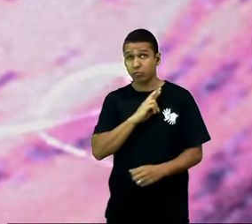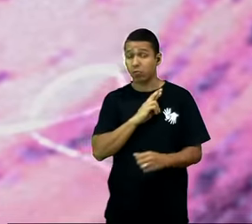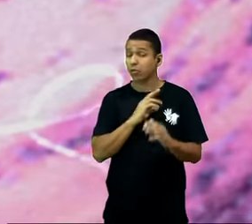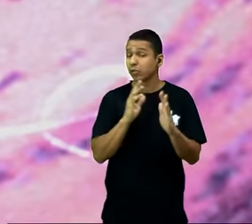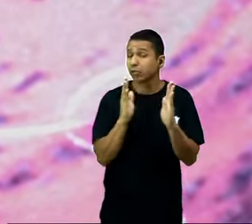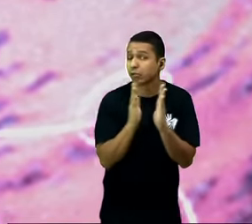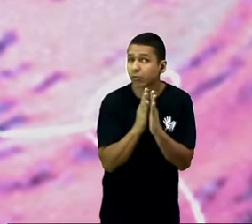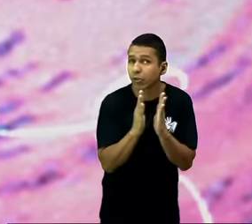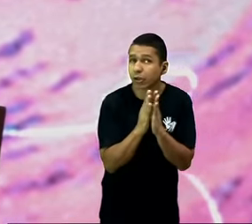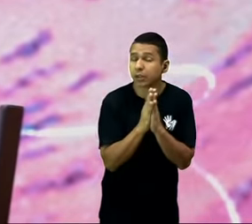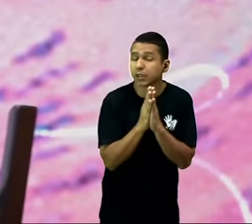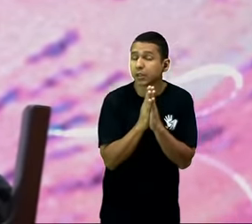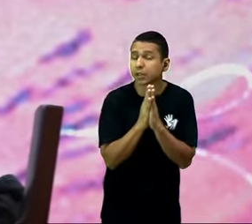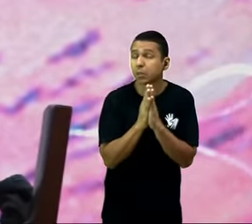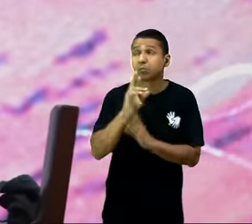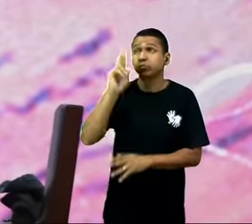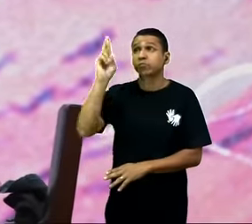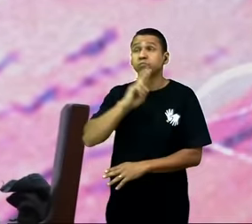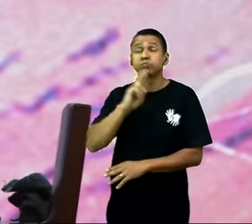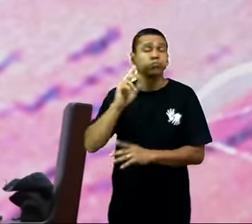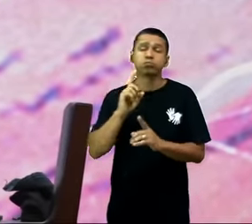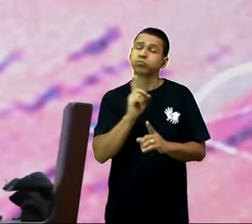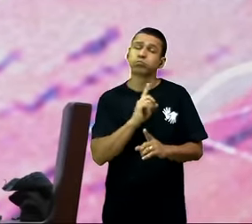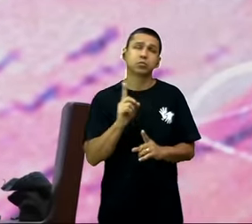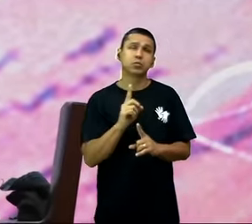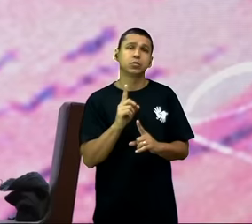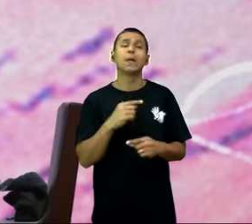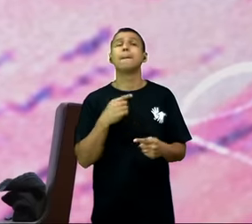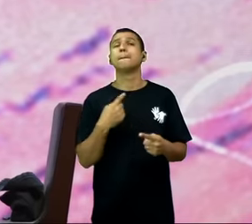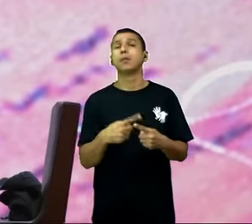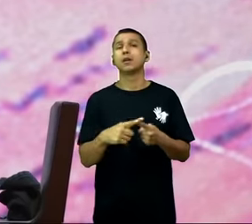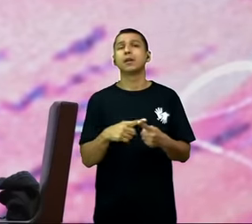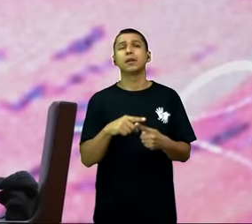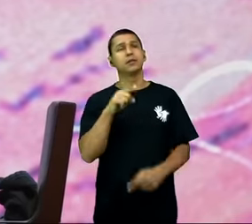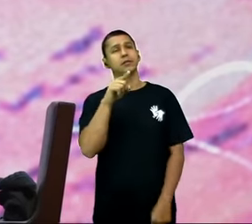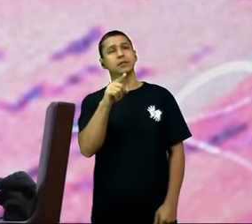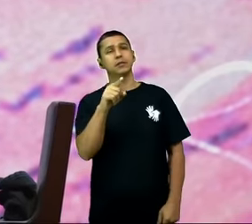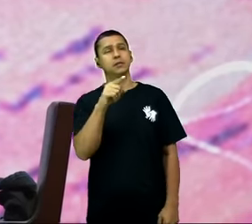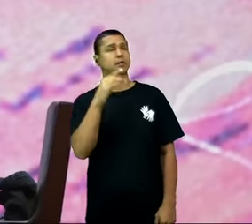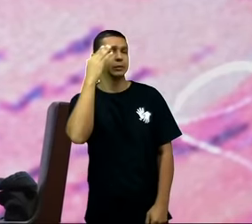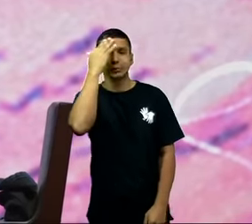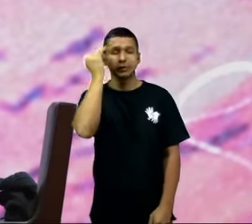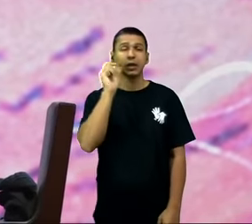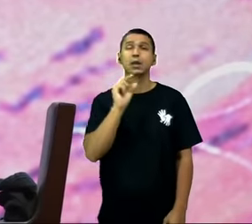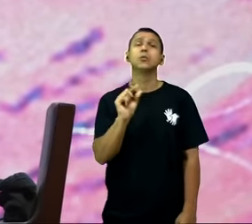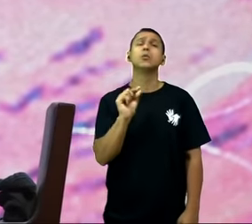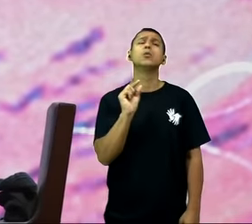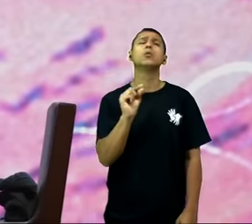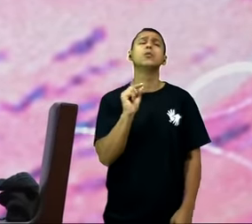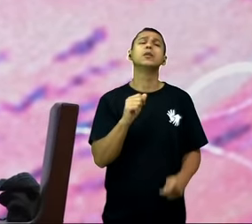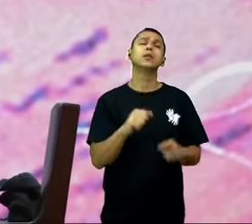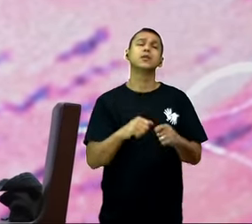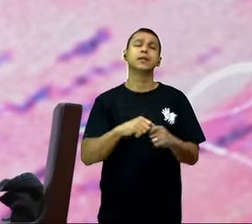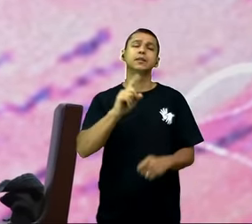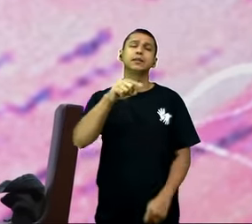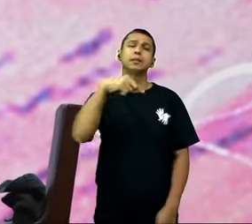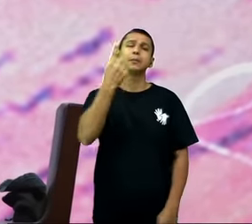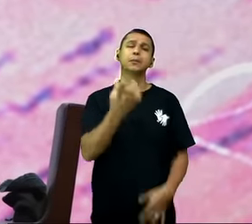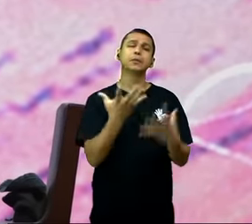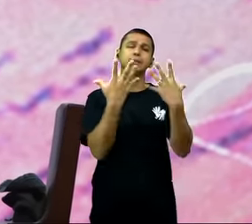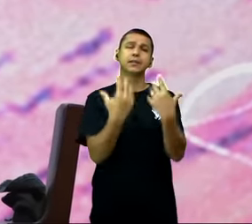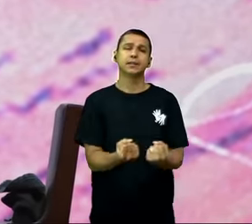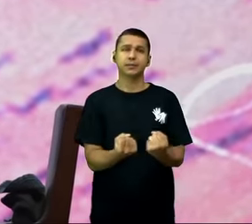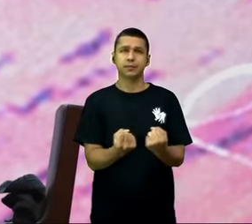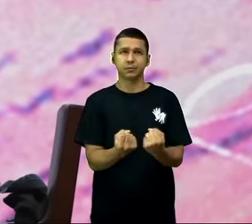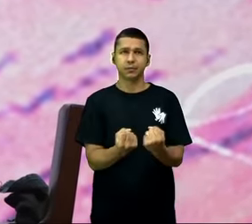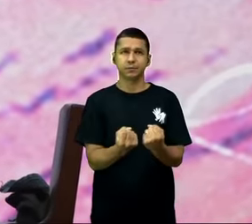E Ele não está respondendo porque Ele tem convicção de que a gente não faz a menor ideia do que a gente vai fazer depois que Ele responder a gente. Então Ele está dizendo assim: eu estou só esperando